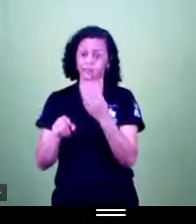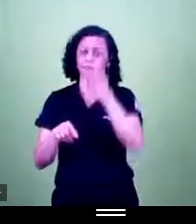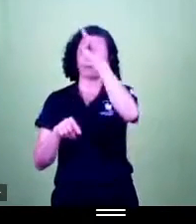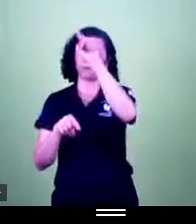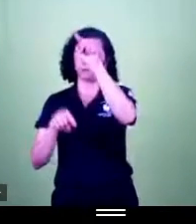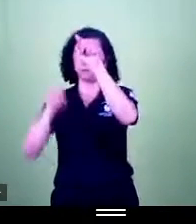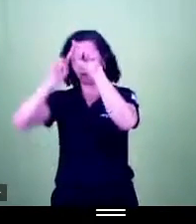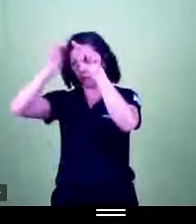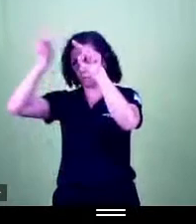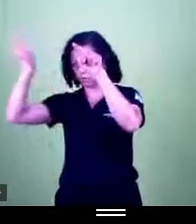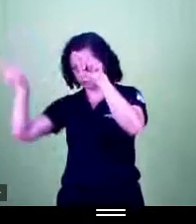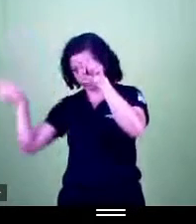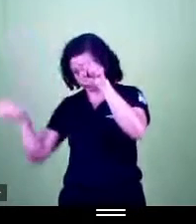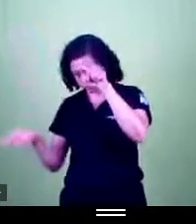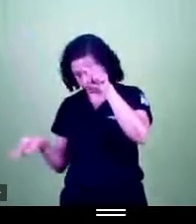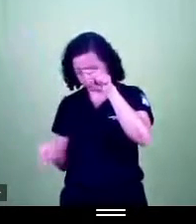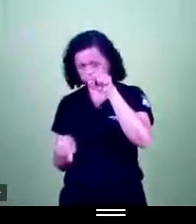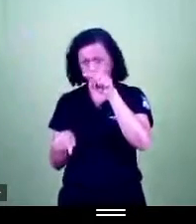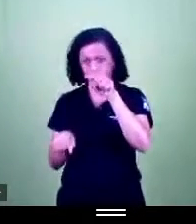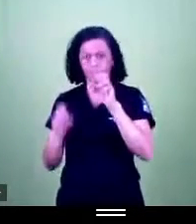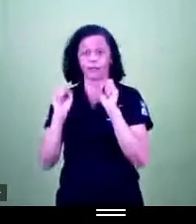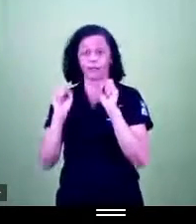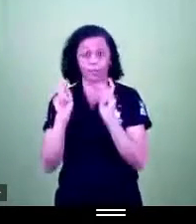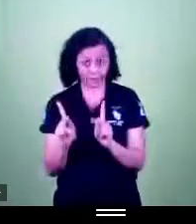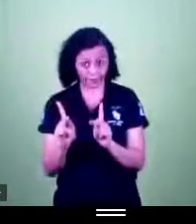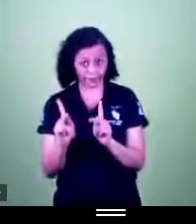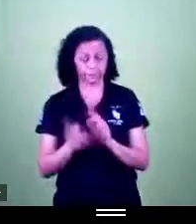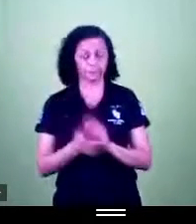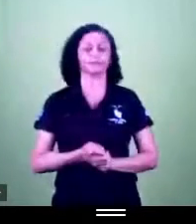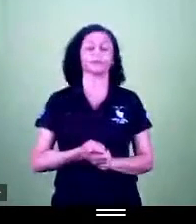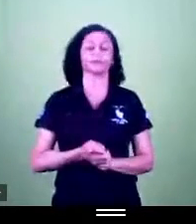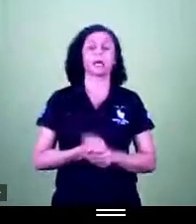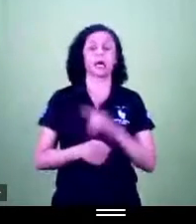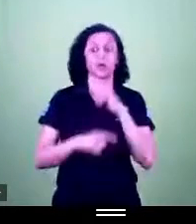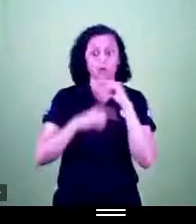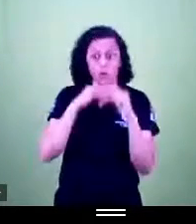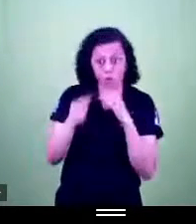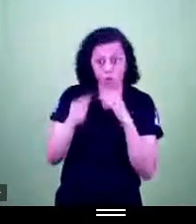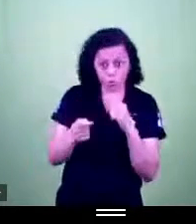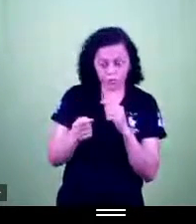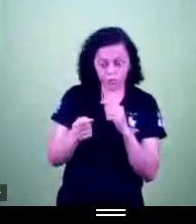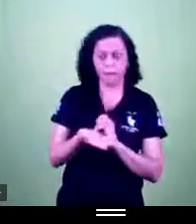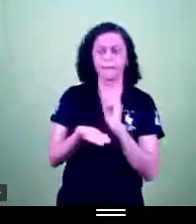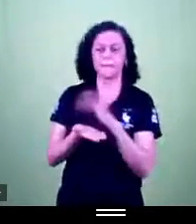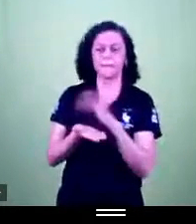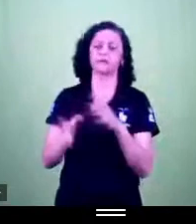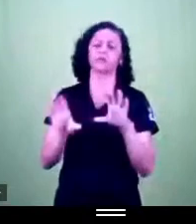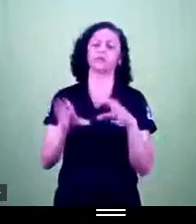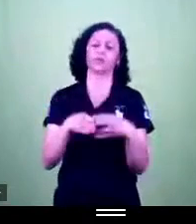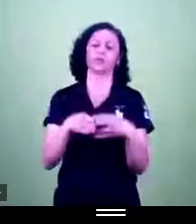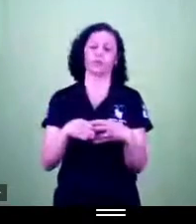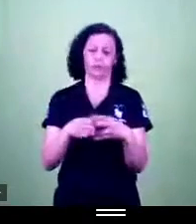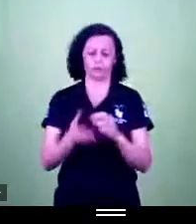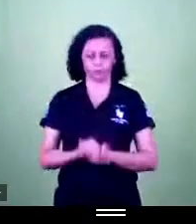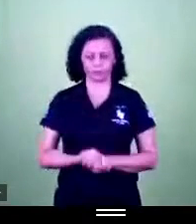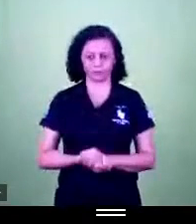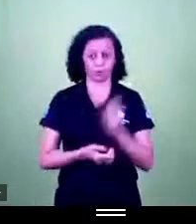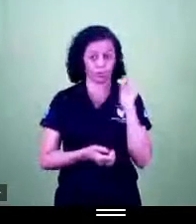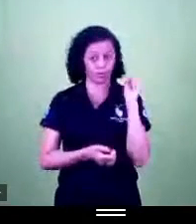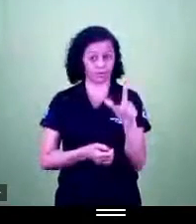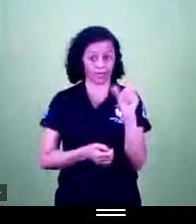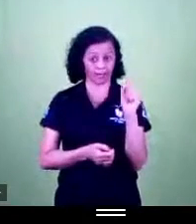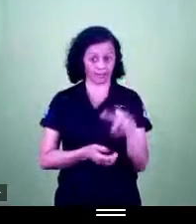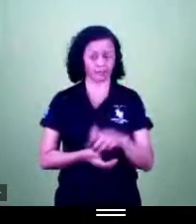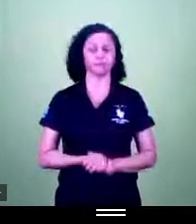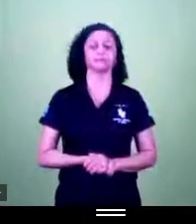lá no grupo que a gente vai ter o maior prazer em ajudá-los a responder. Joia? E aí, pessoal, olha só, vem o